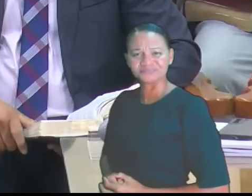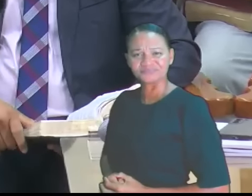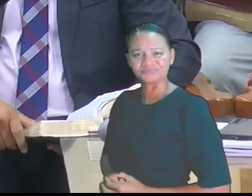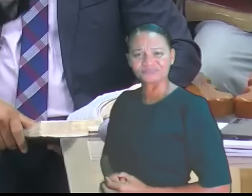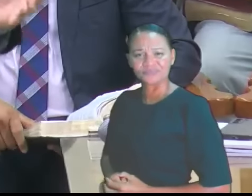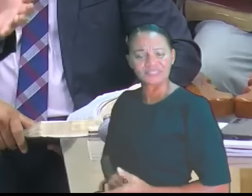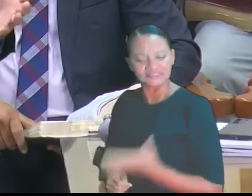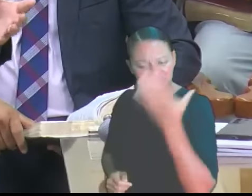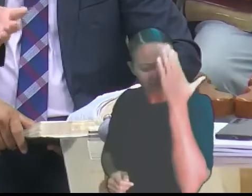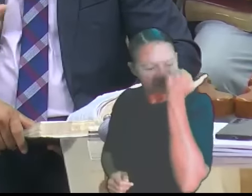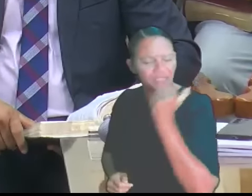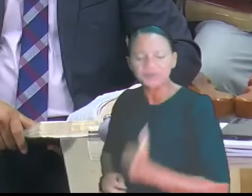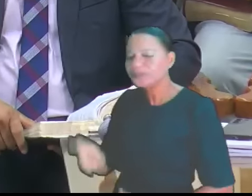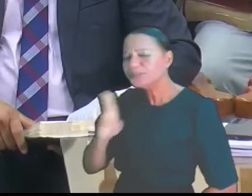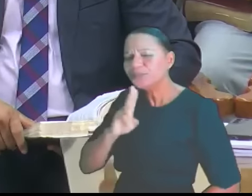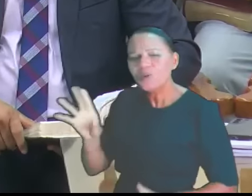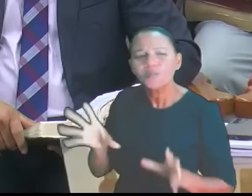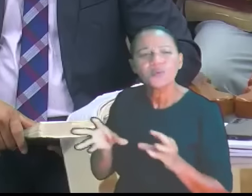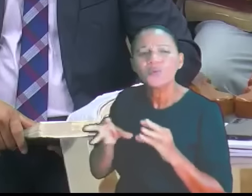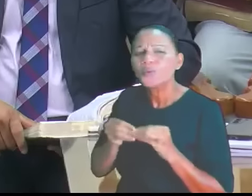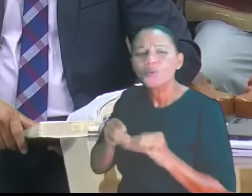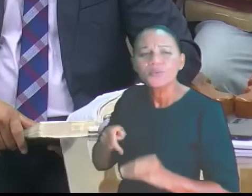Sabe como é o nome disso, irmão?